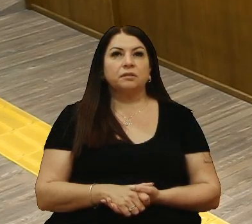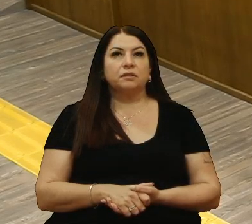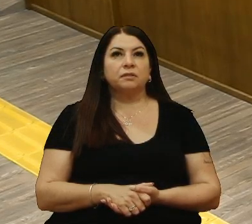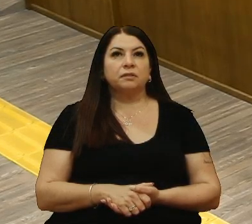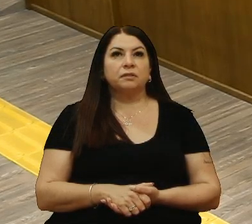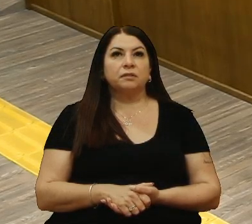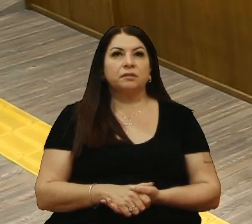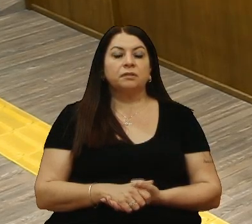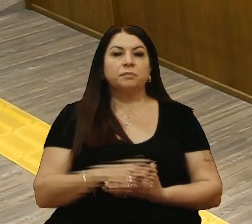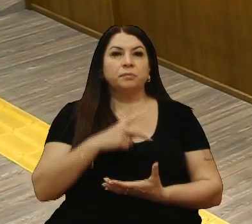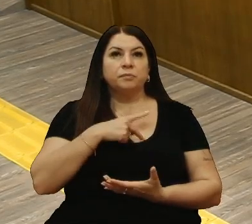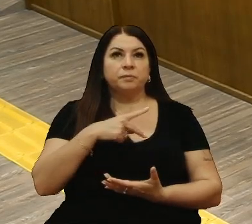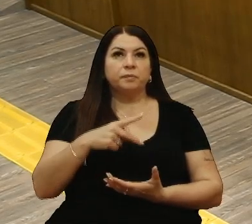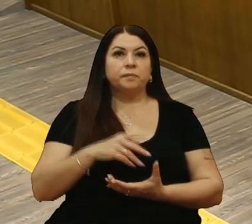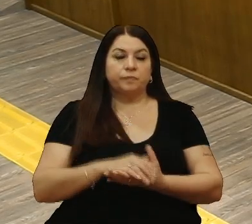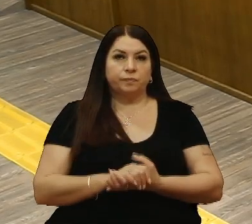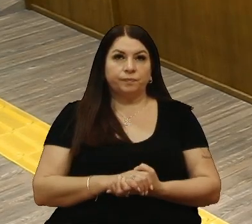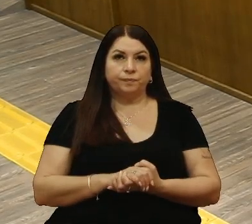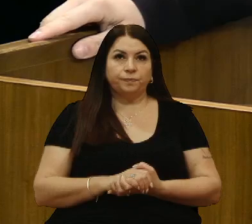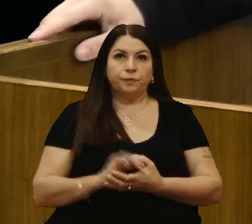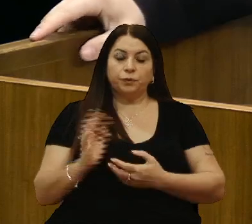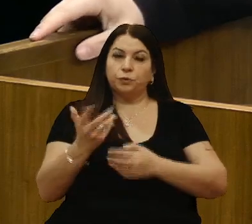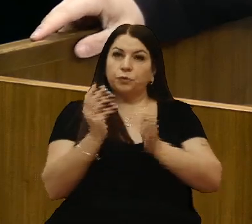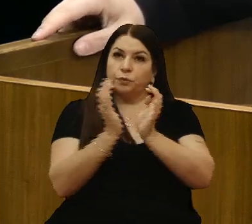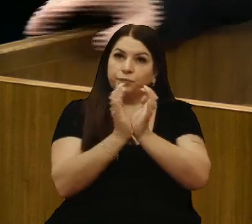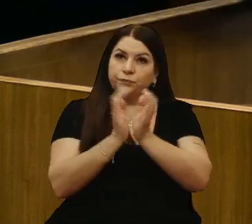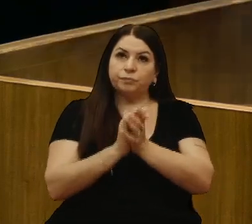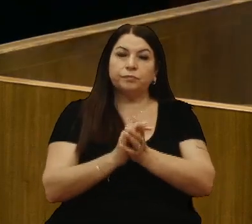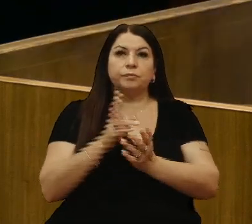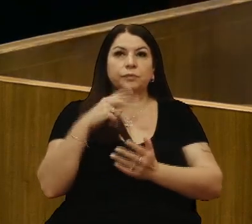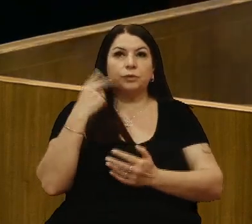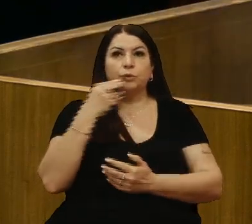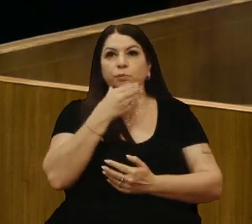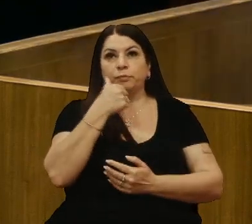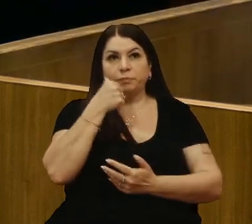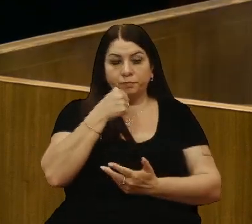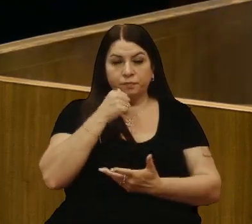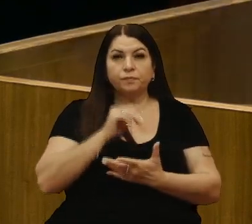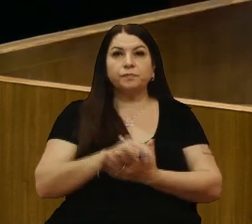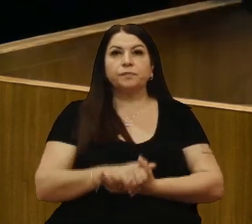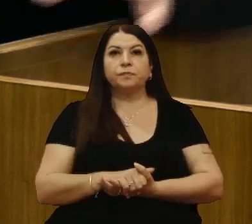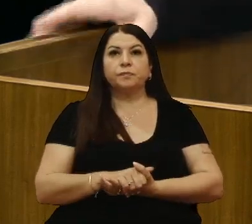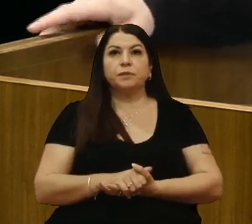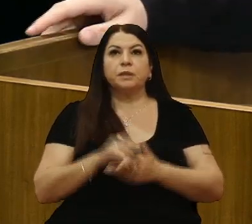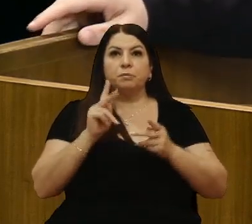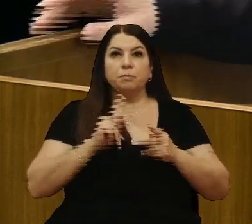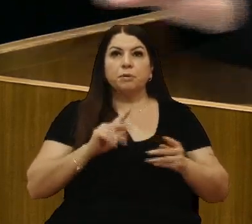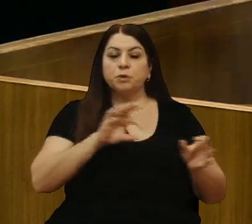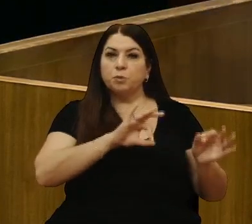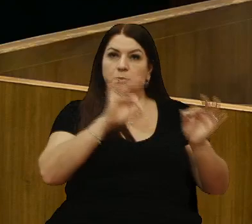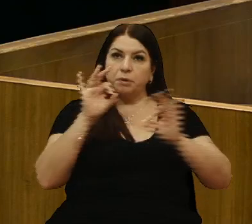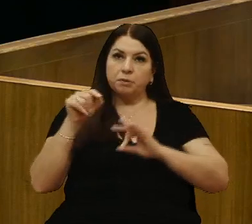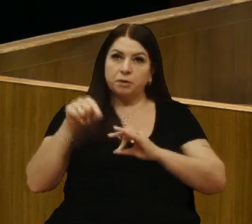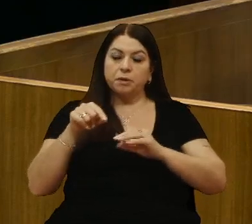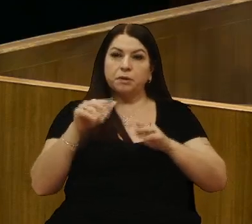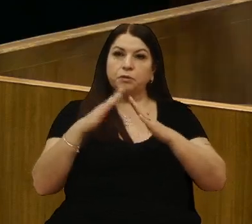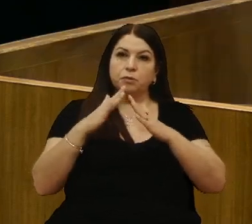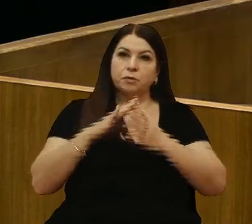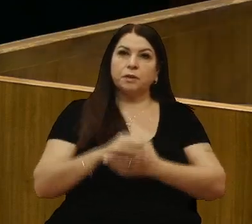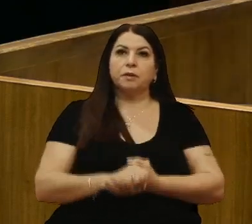Senhor presidente, nobres colegas, vereadores e vereadoras, as pessoas que nos acompanham daqui, de